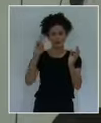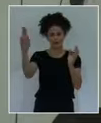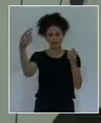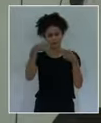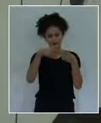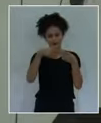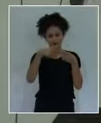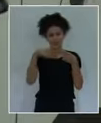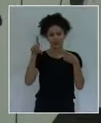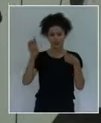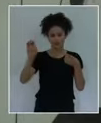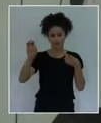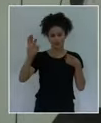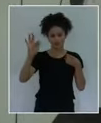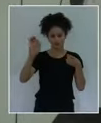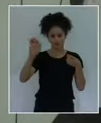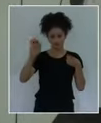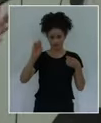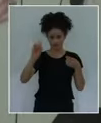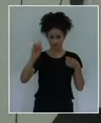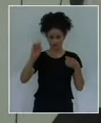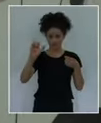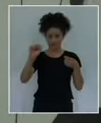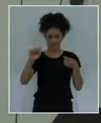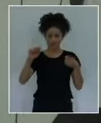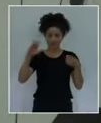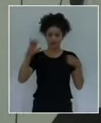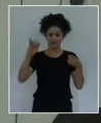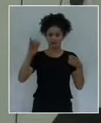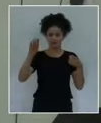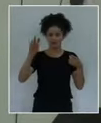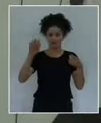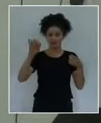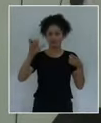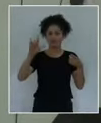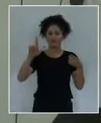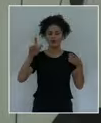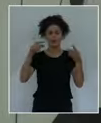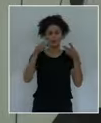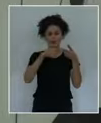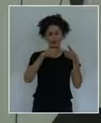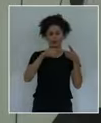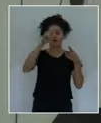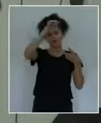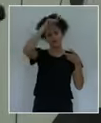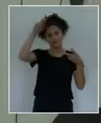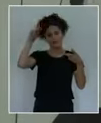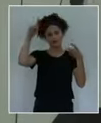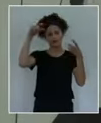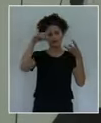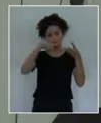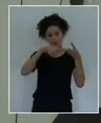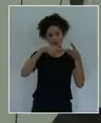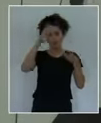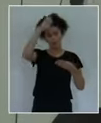representantes da Defesa Civil, do Poder Público, né, em geral, dos secretários, e tinha lá bombeiro